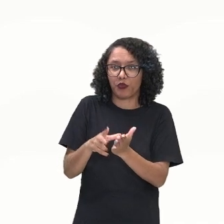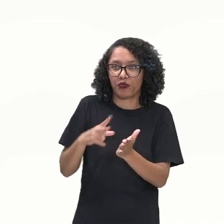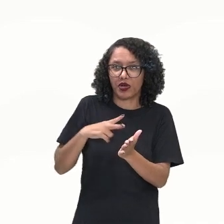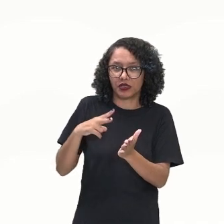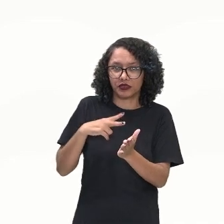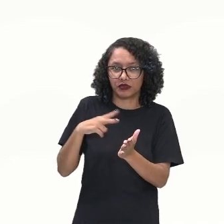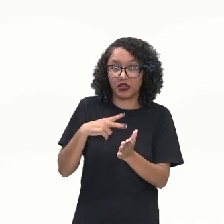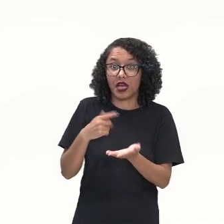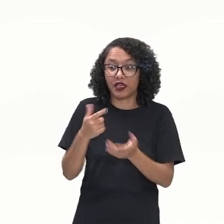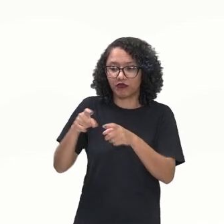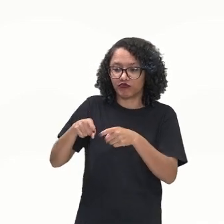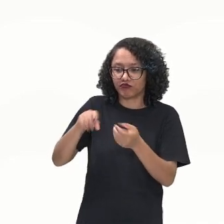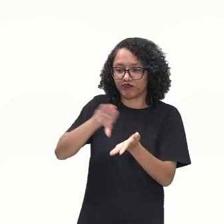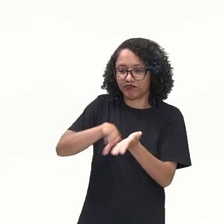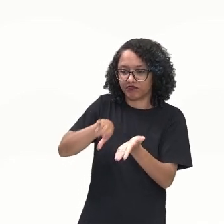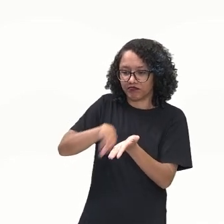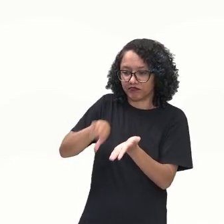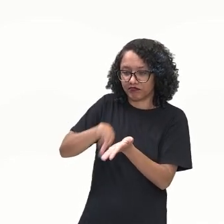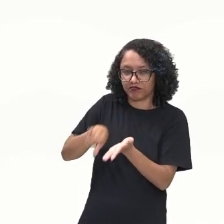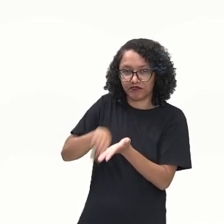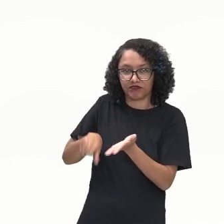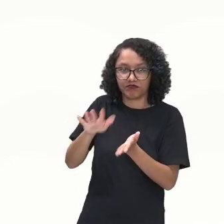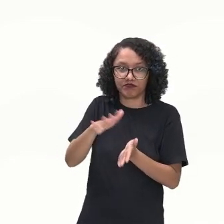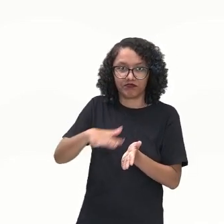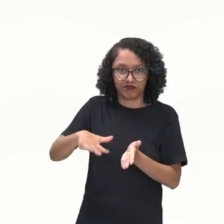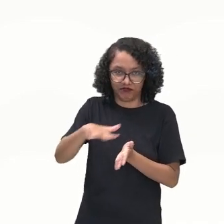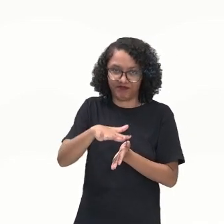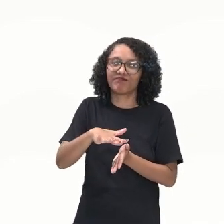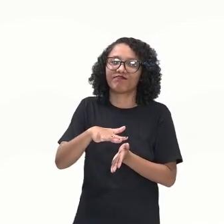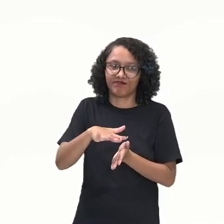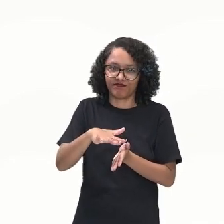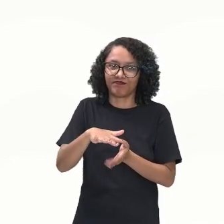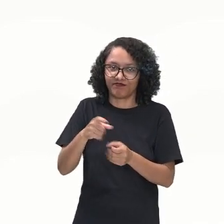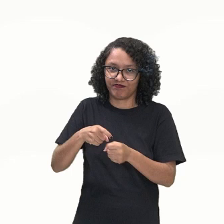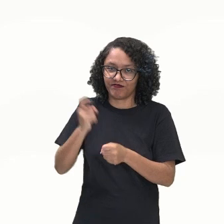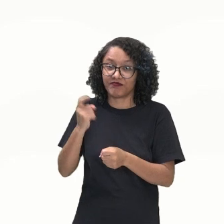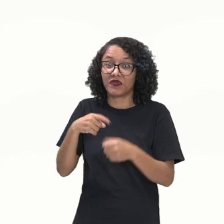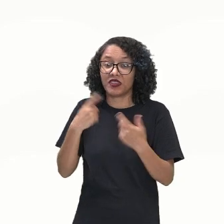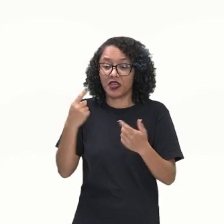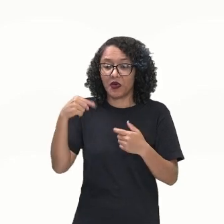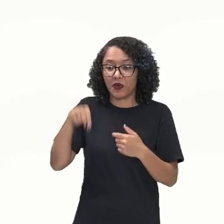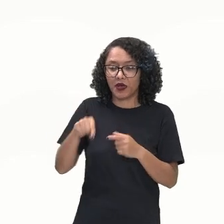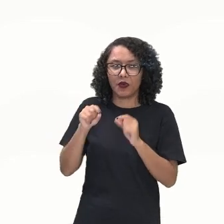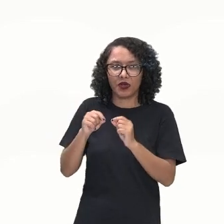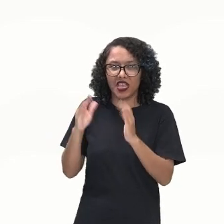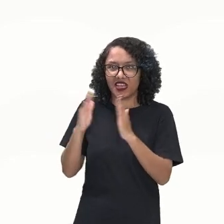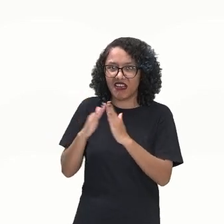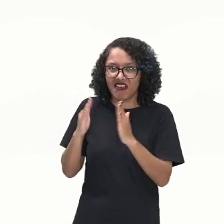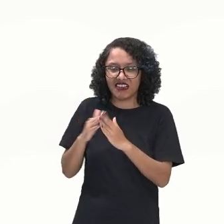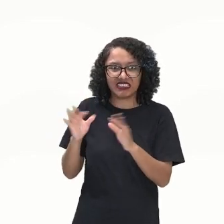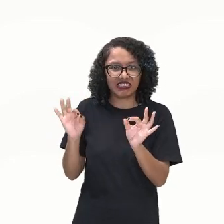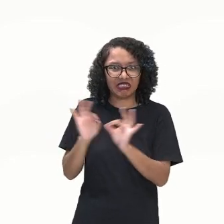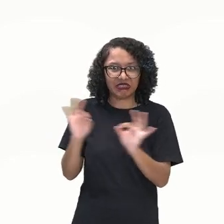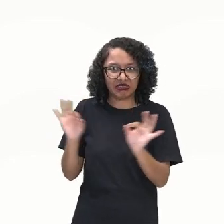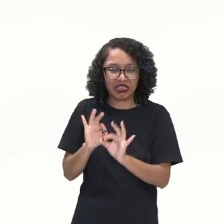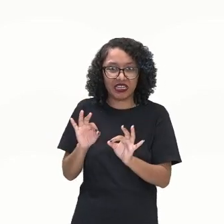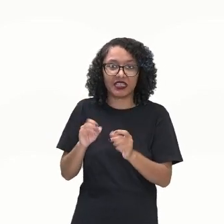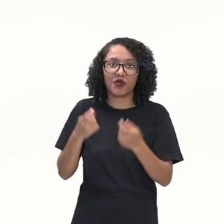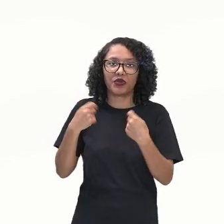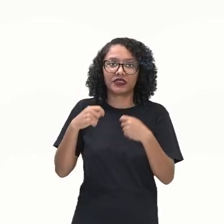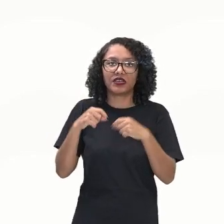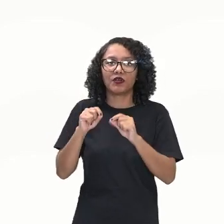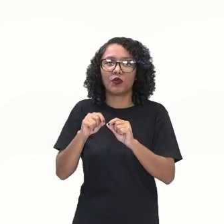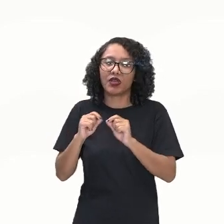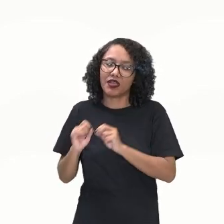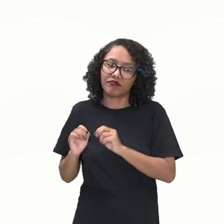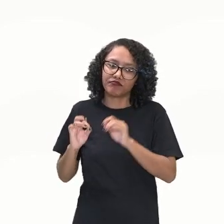esses camponeses dessas áreas. Esses camponeses sem moradia, sem terra, vão precisar ir à cidade.